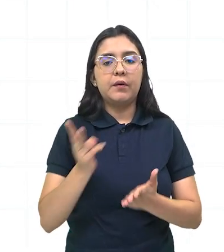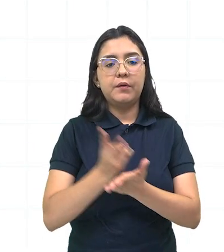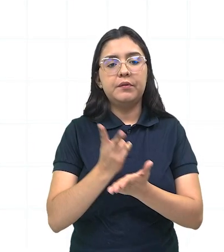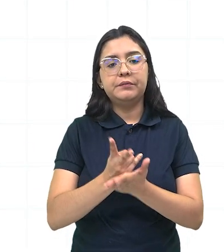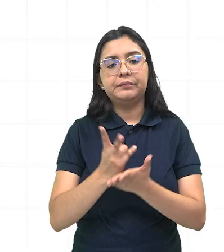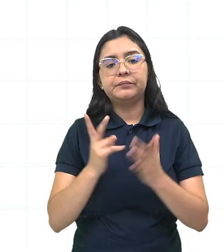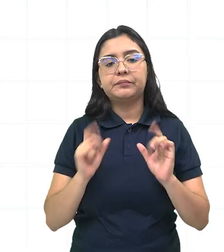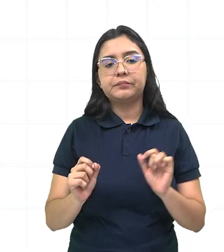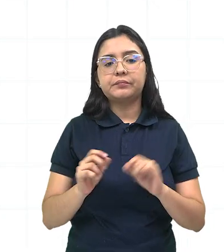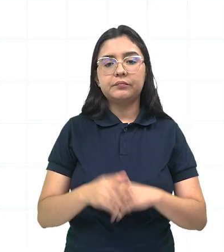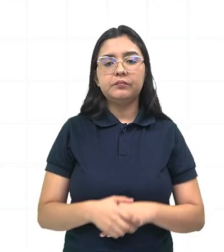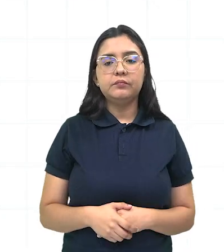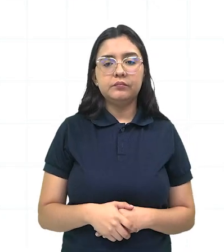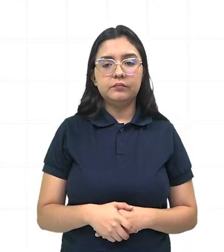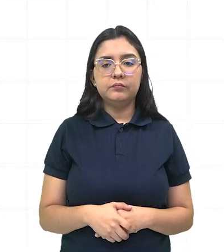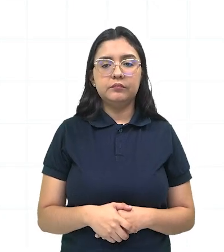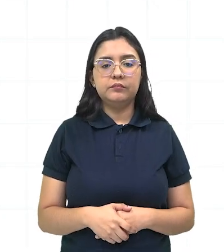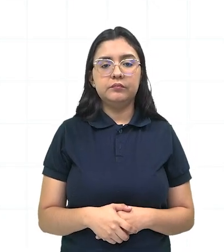continue